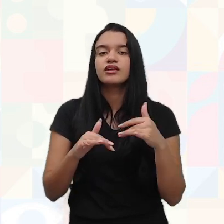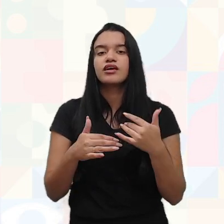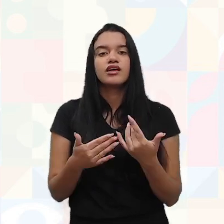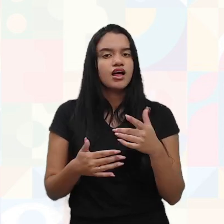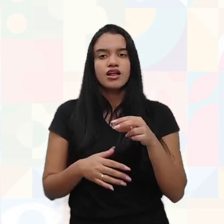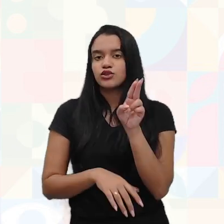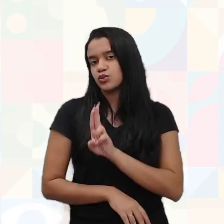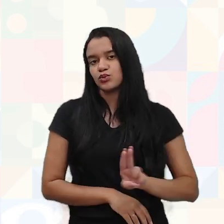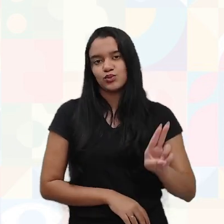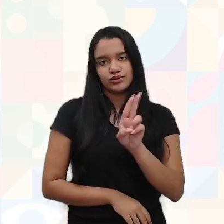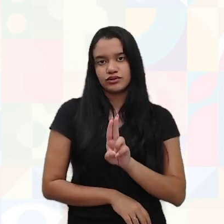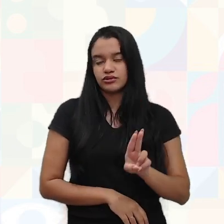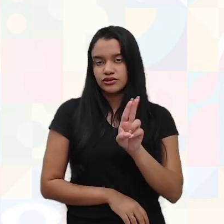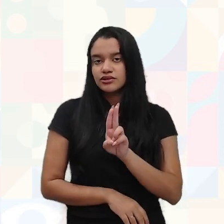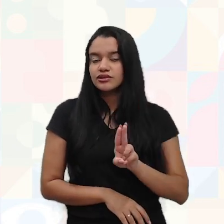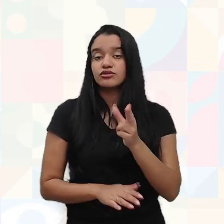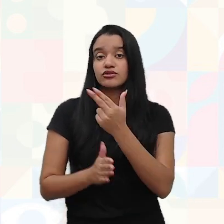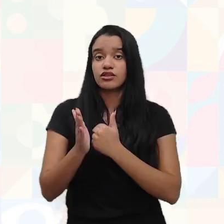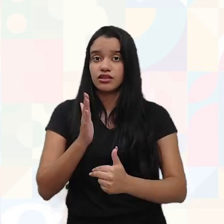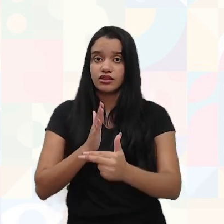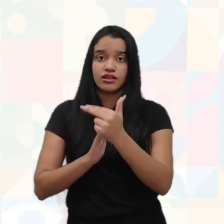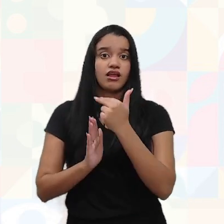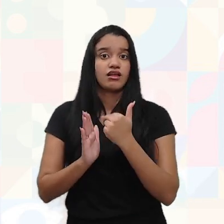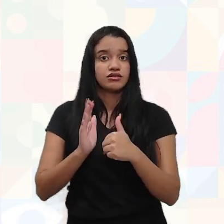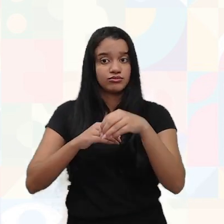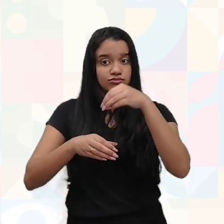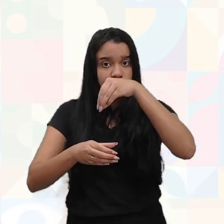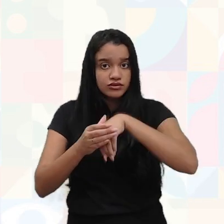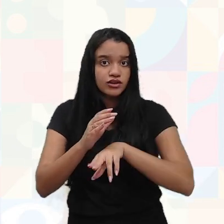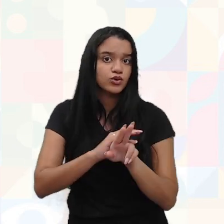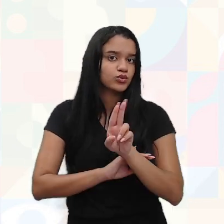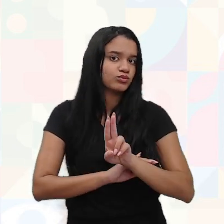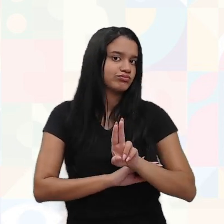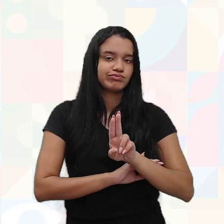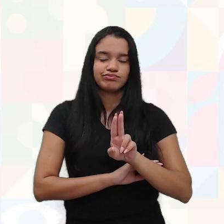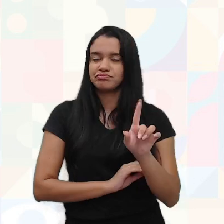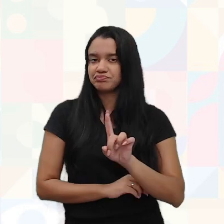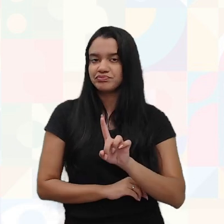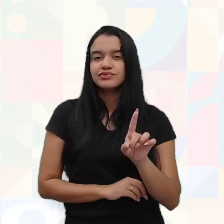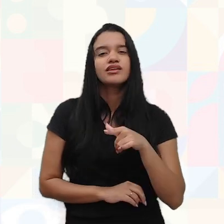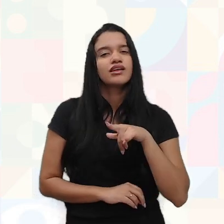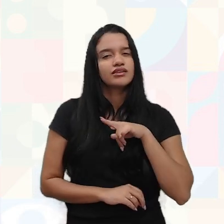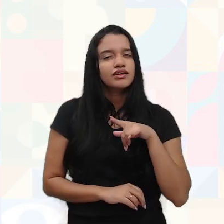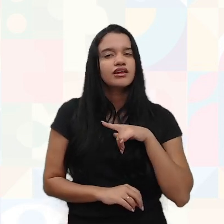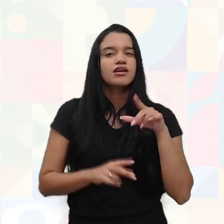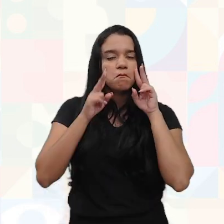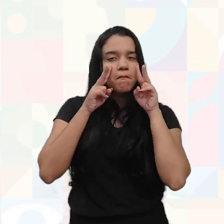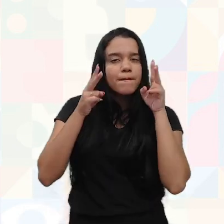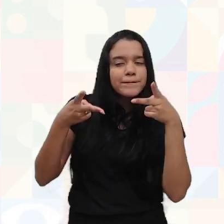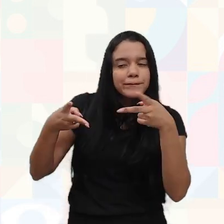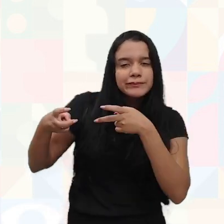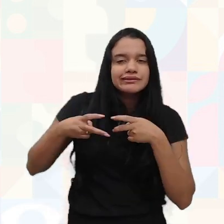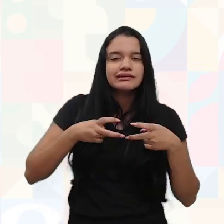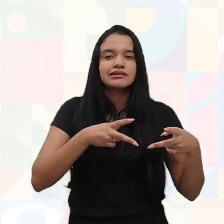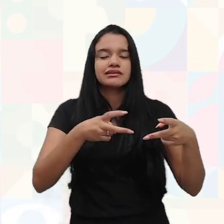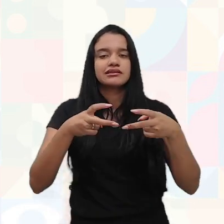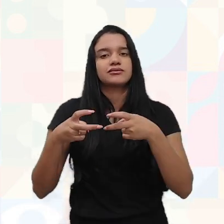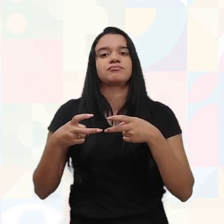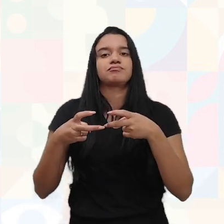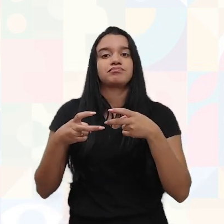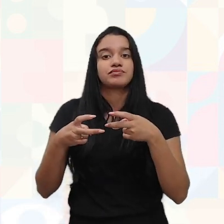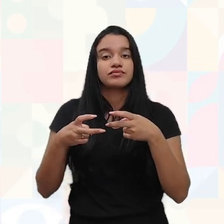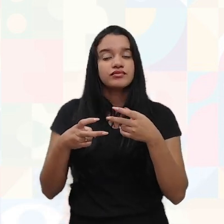não utiliza, mas é muito importante que você tenha essa visão completa do processo para poder